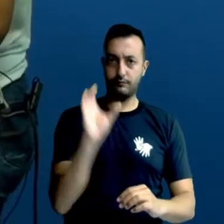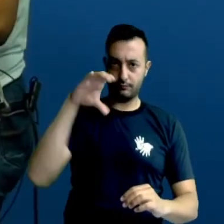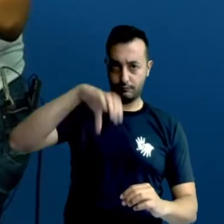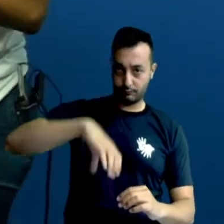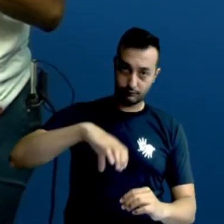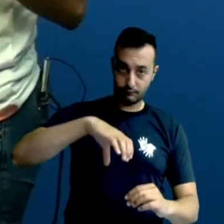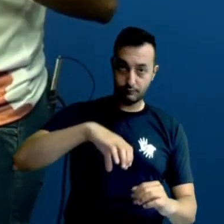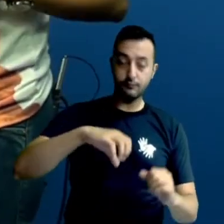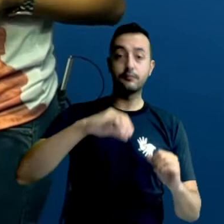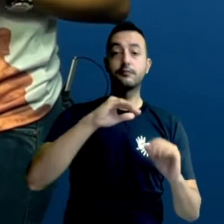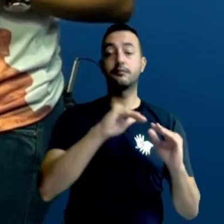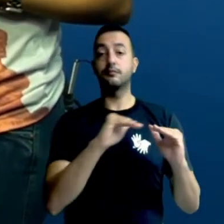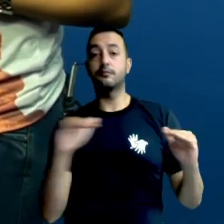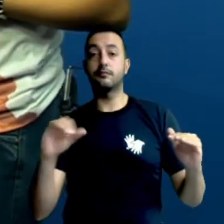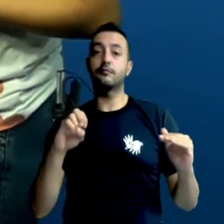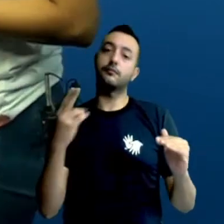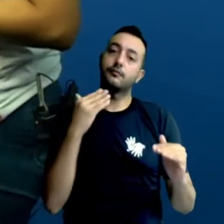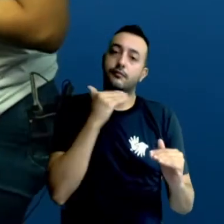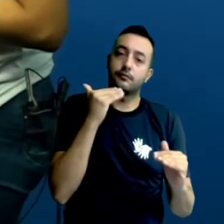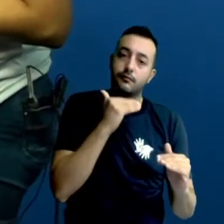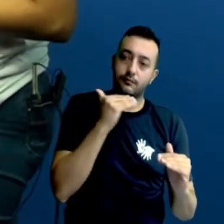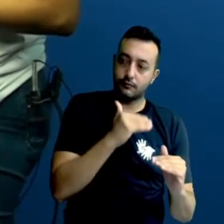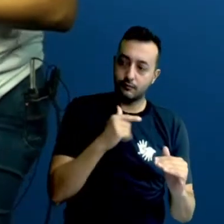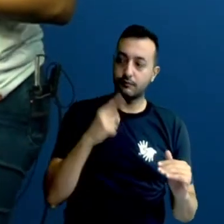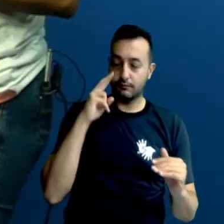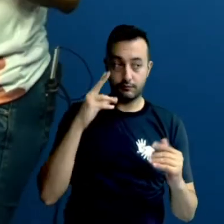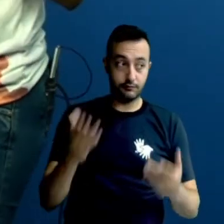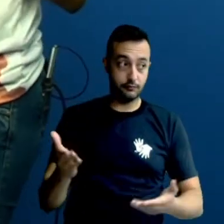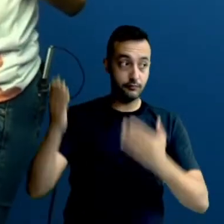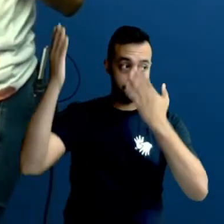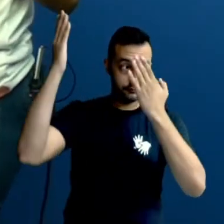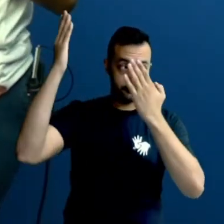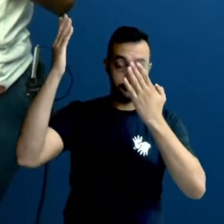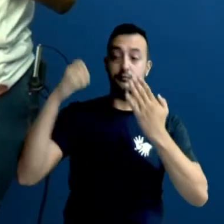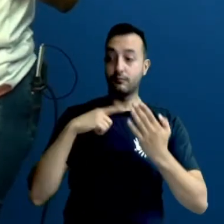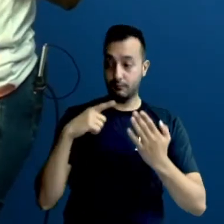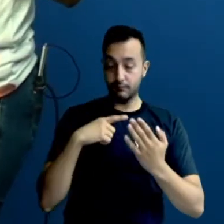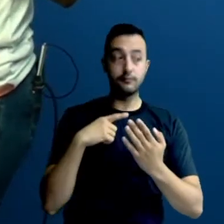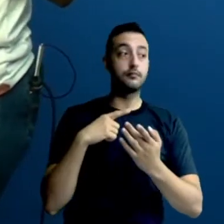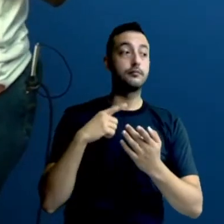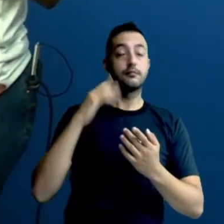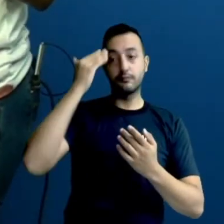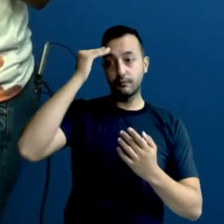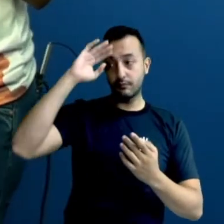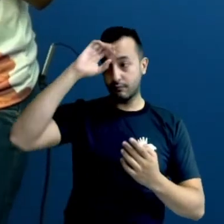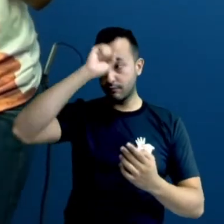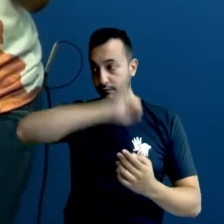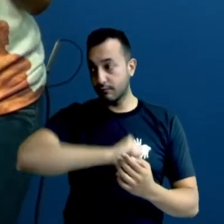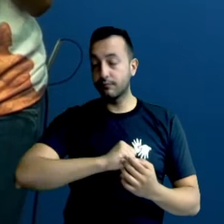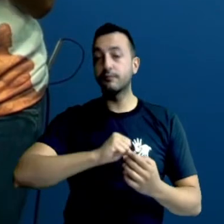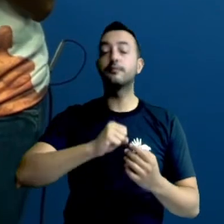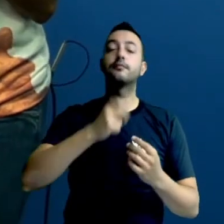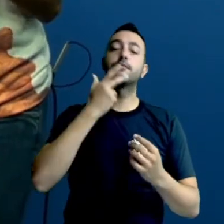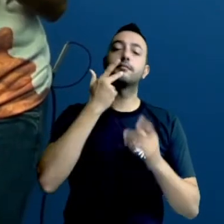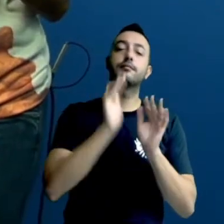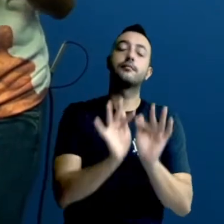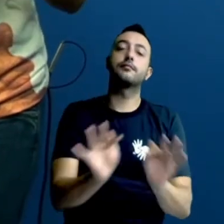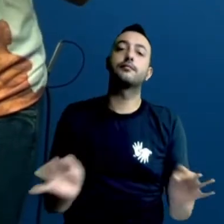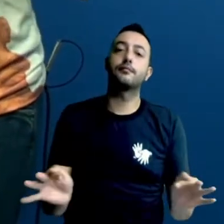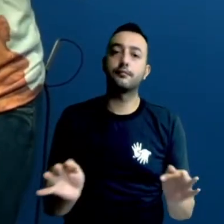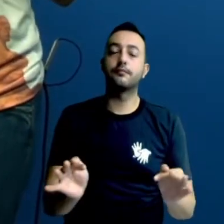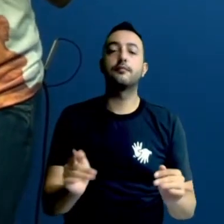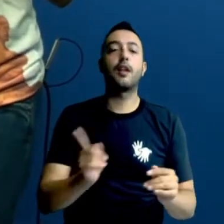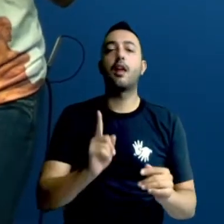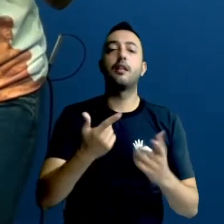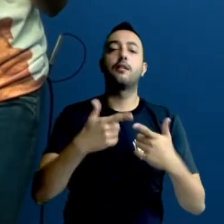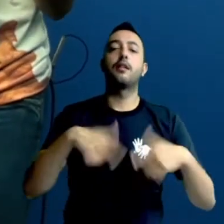convexos, regulares ou irregulares. Então, aqui na imagem a gente consegue entender direitinho. Então, falando de modo bem simples, não